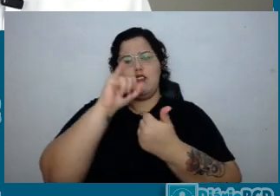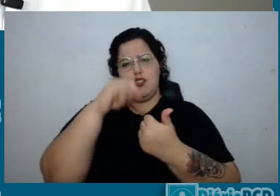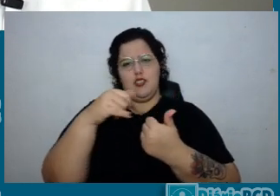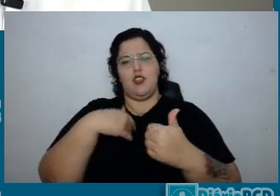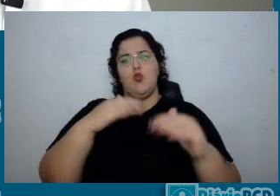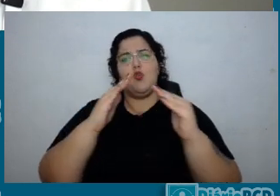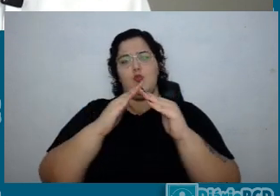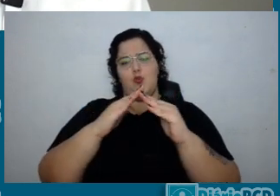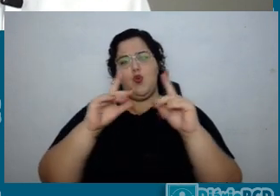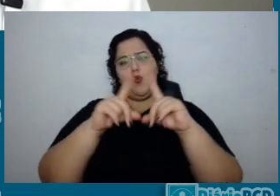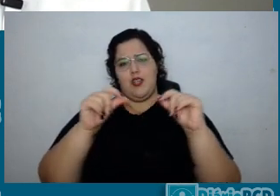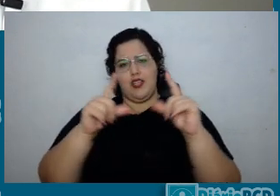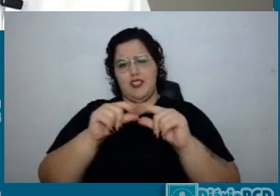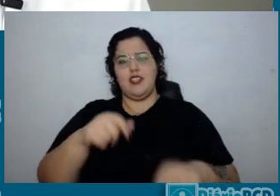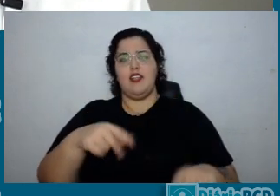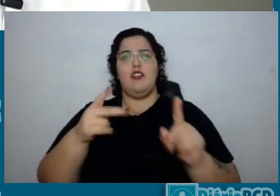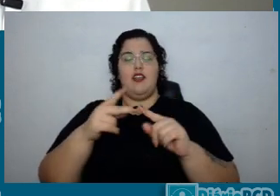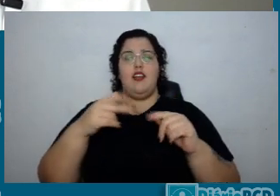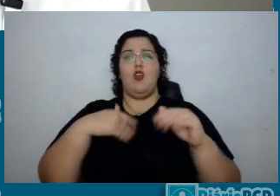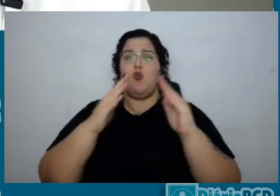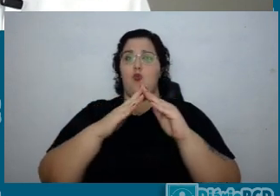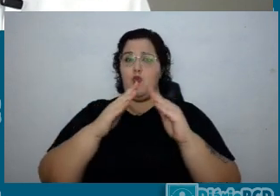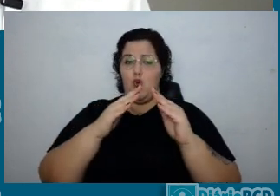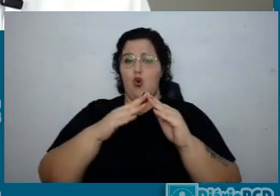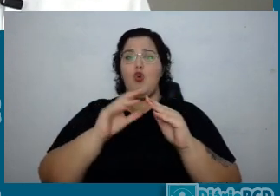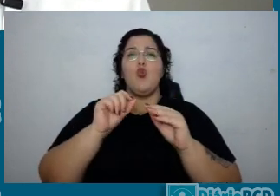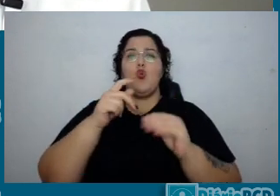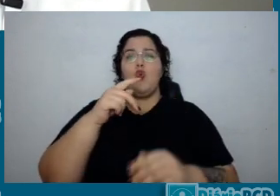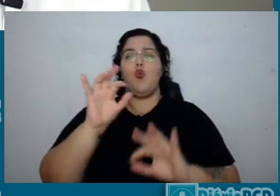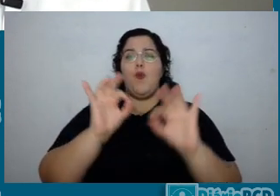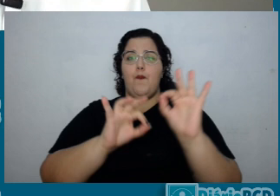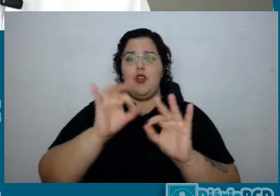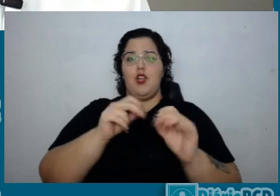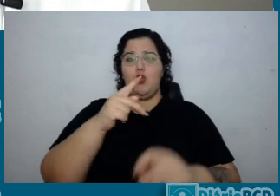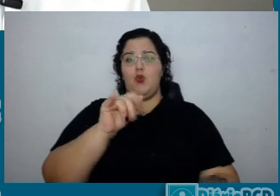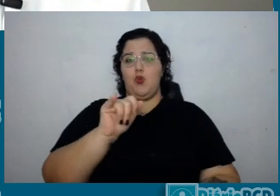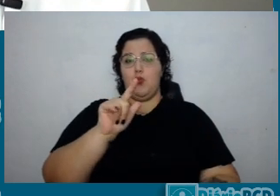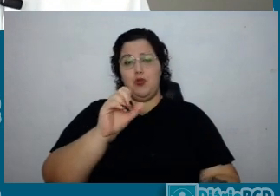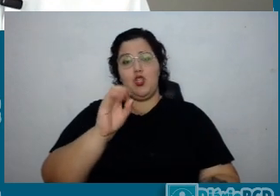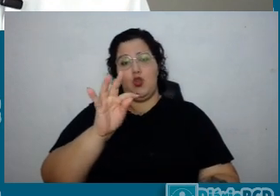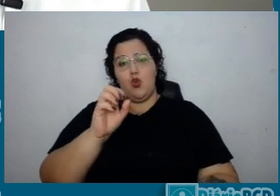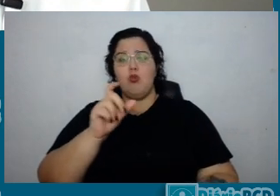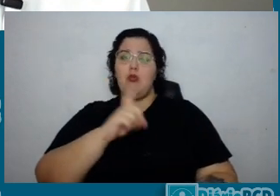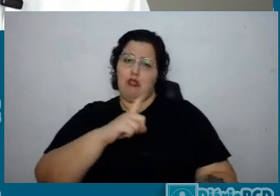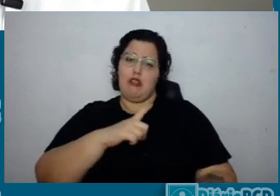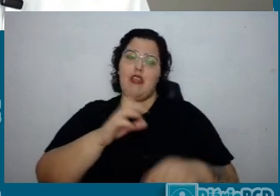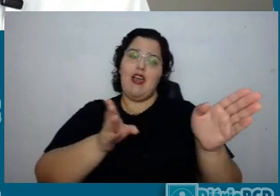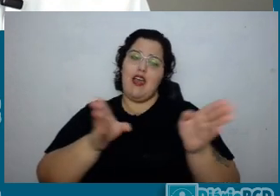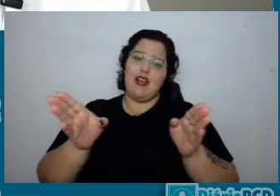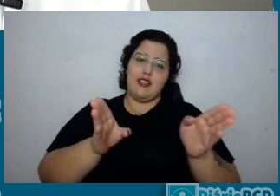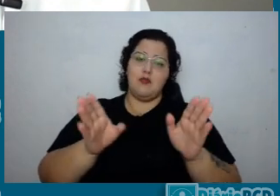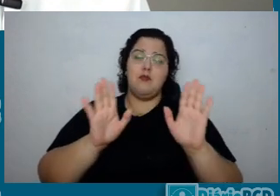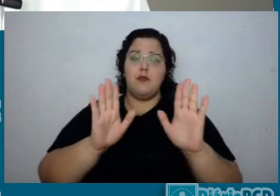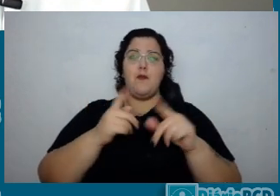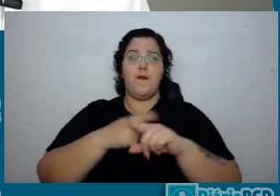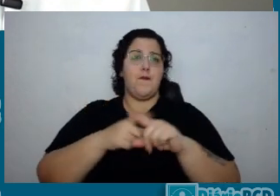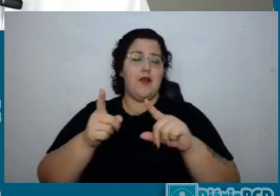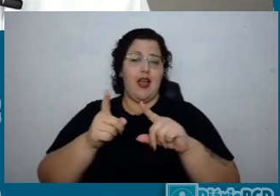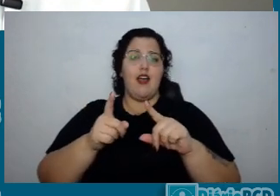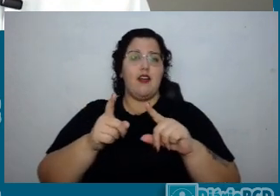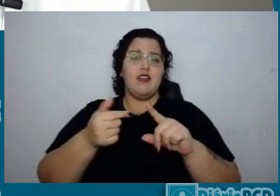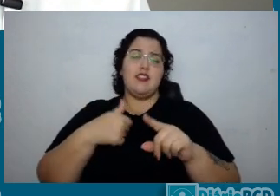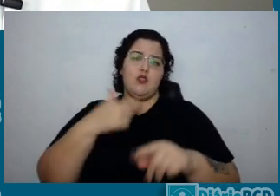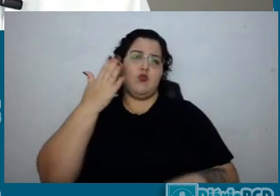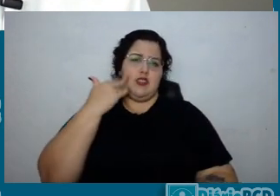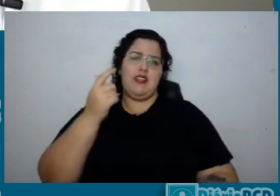Brasília, porque moro no plano piloto, que tem, né, ainda uma acessibilidade mais adequada, mas eu não consigo